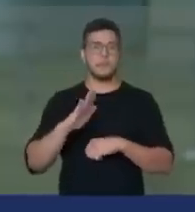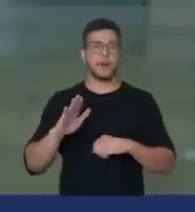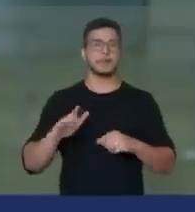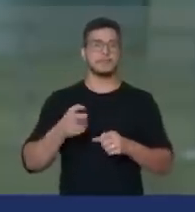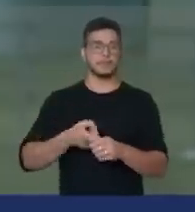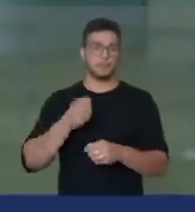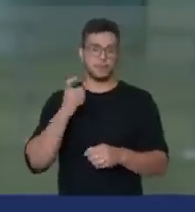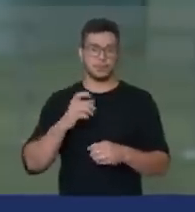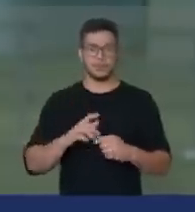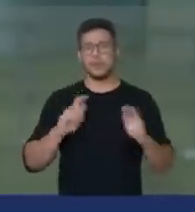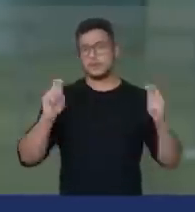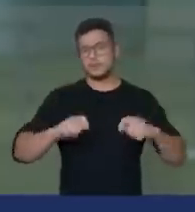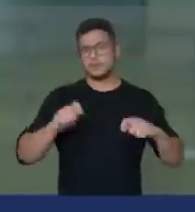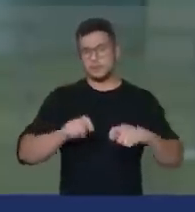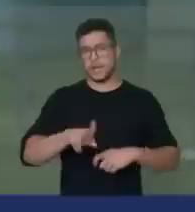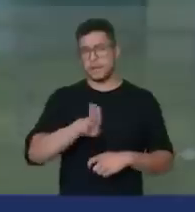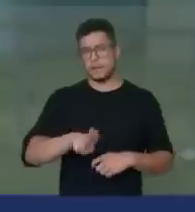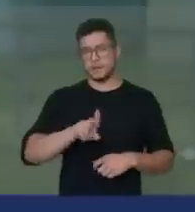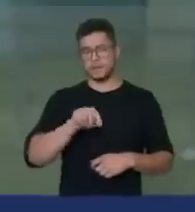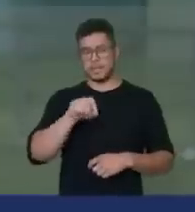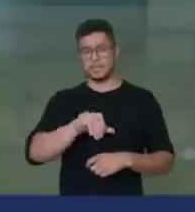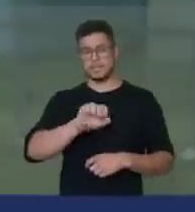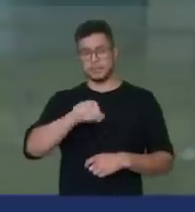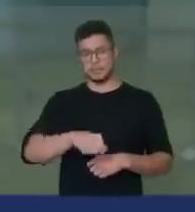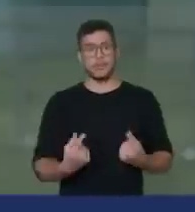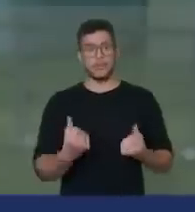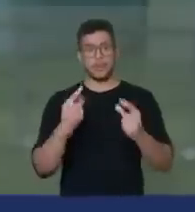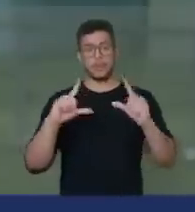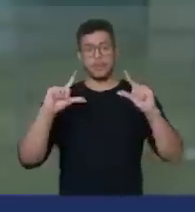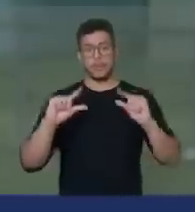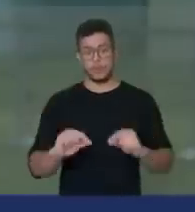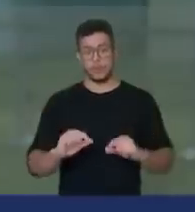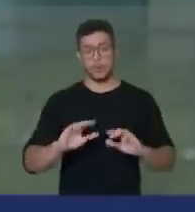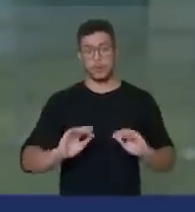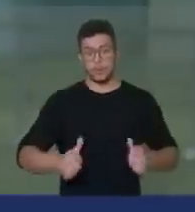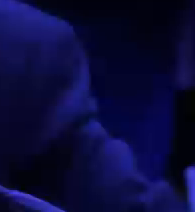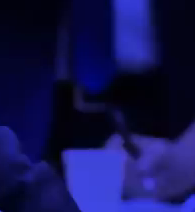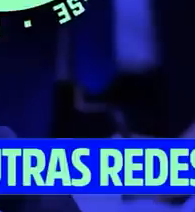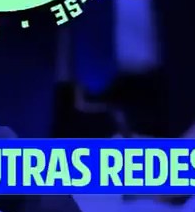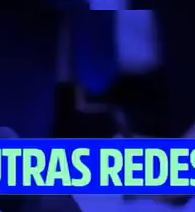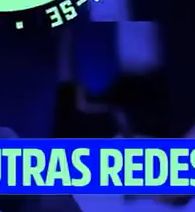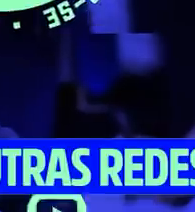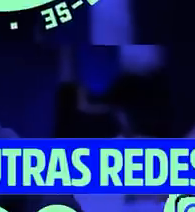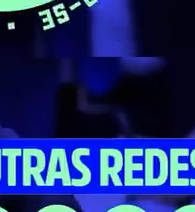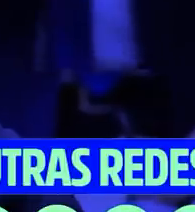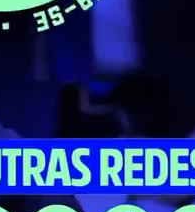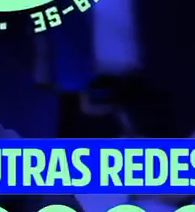com a iniciativa privada a um preço menor, com mais eficiência, com mais qualidade, com a legislação que nós temos hoje.